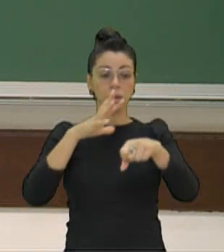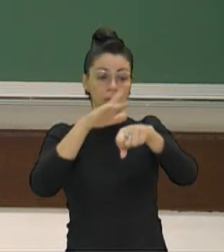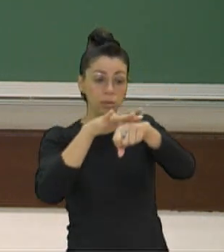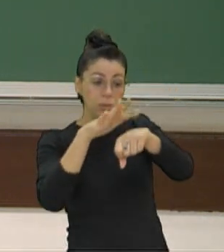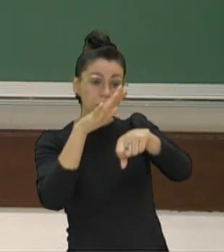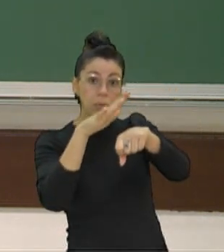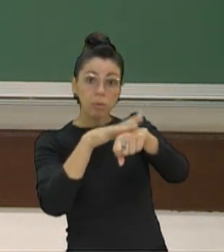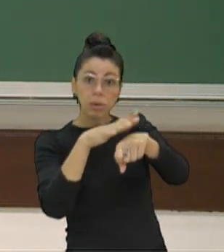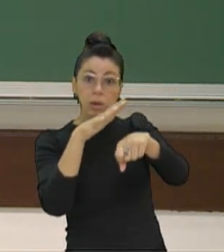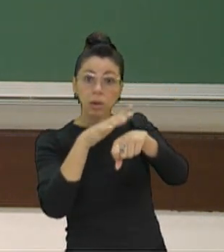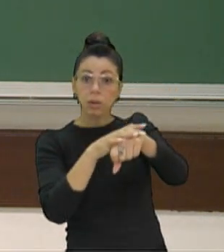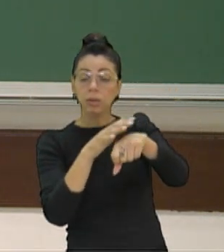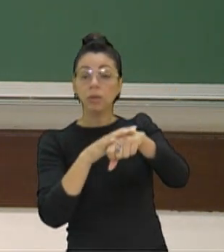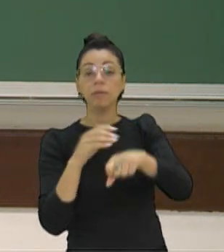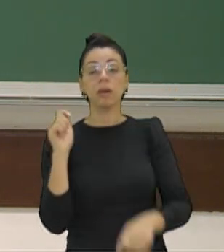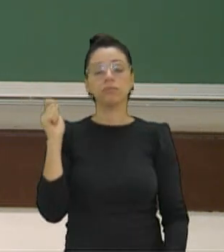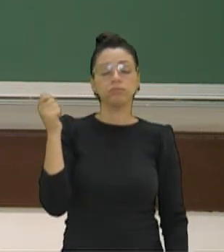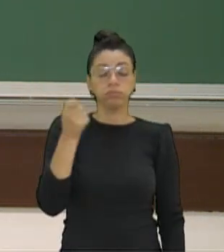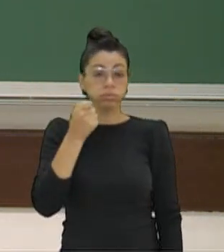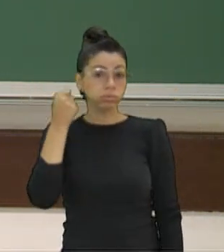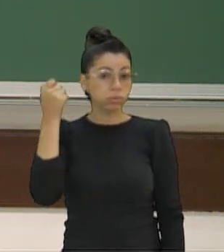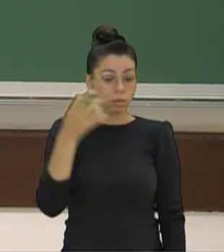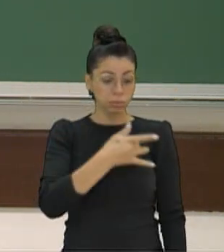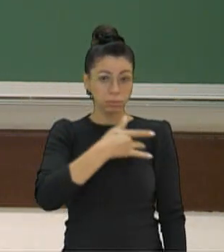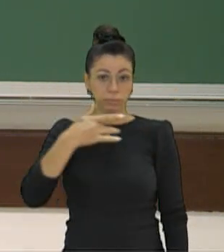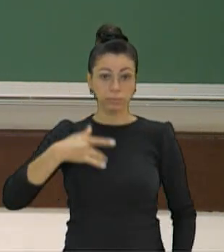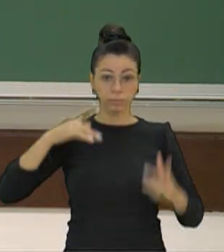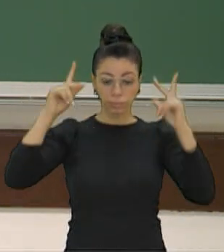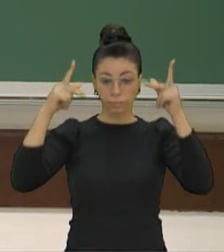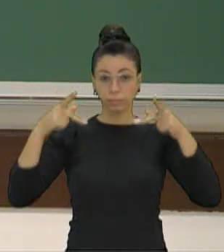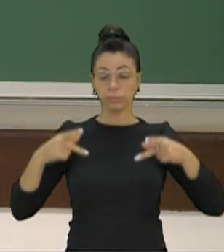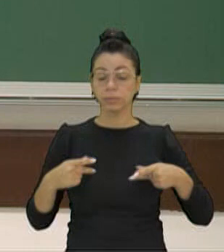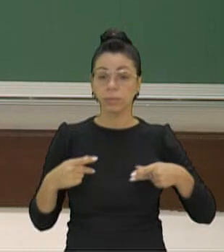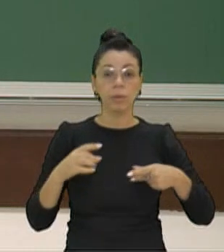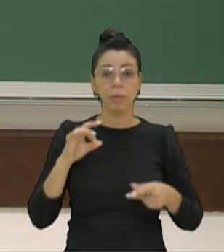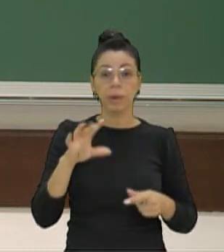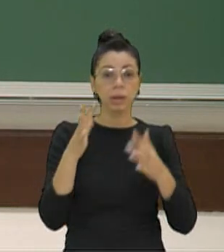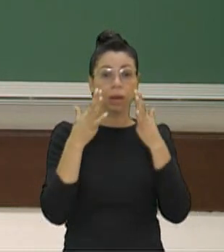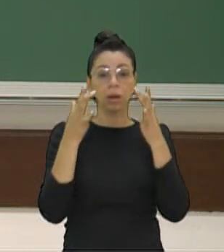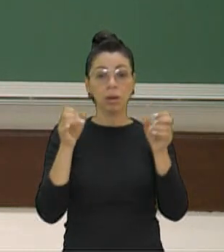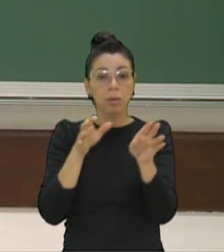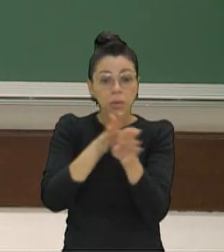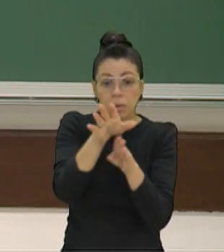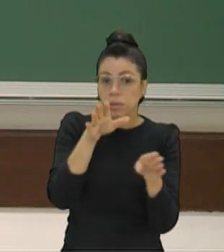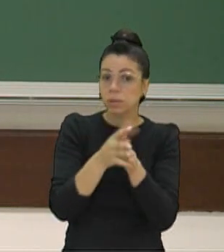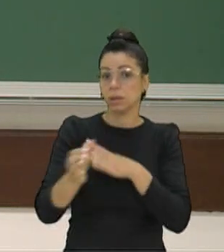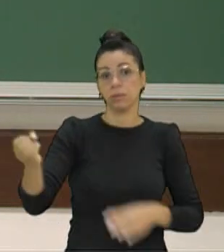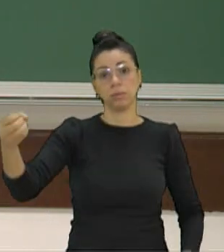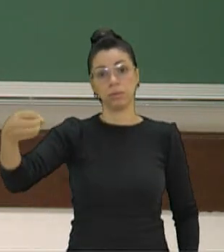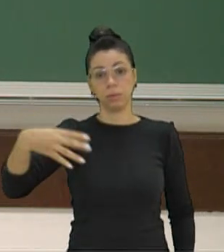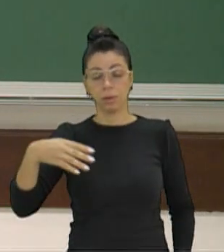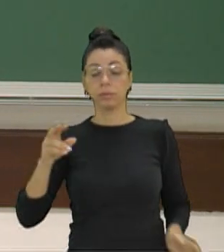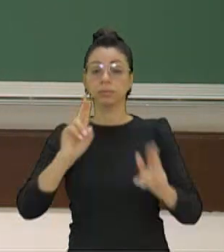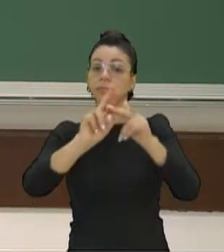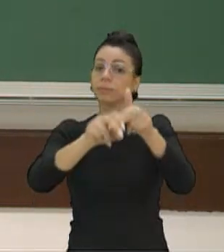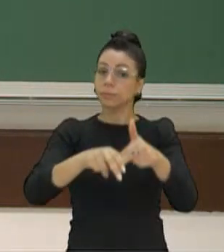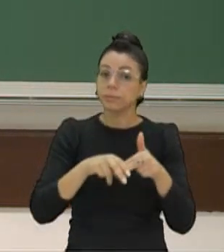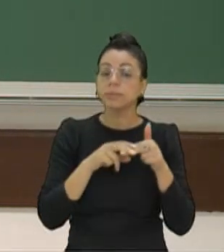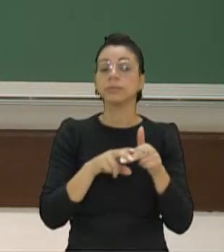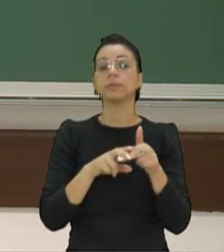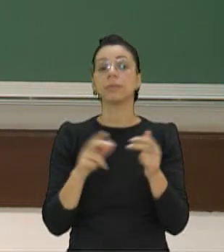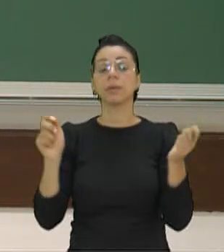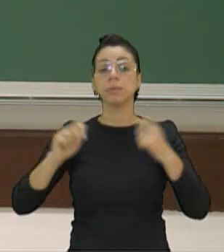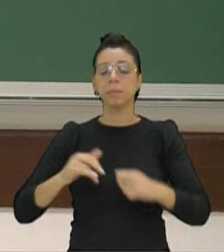que a saúde humana vai sendo prejudicada pela questão do ar, não é um alerta novo. E por isso, mais do que nunca,